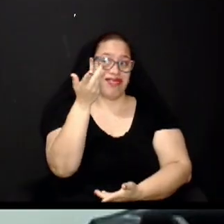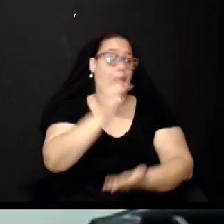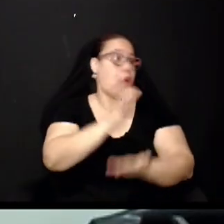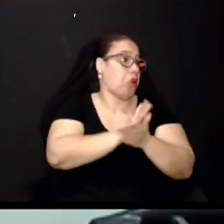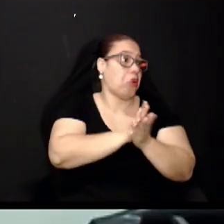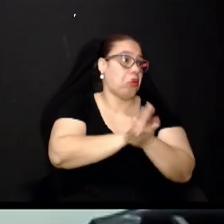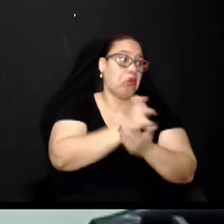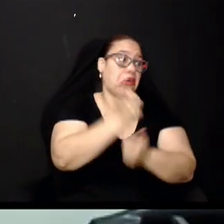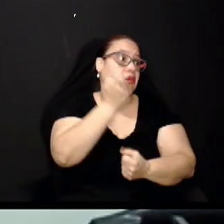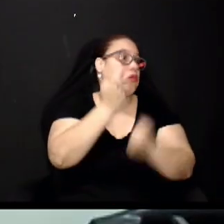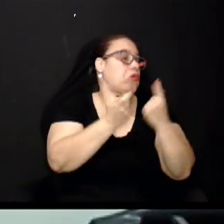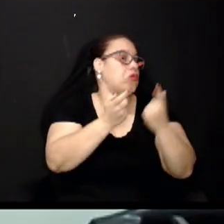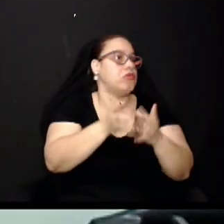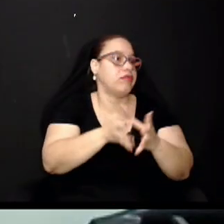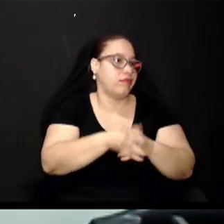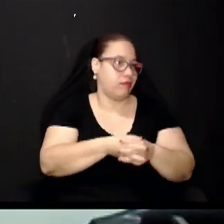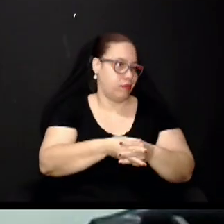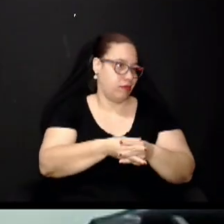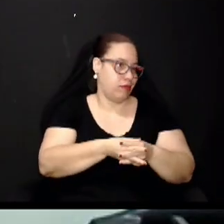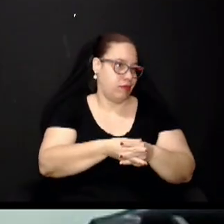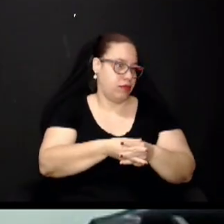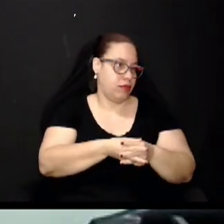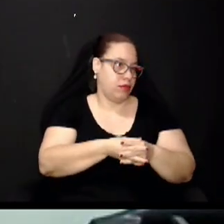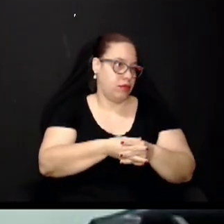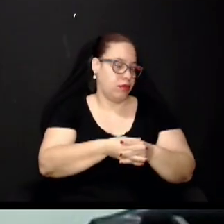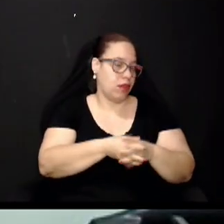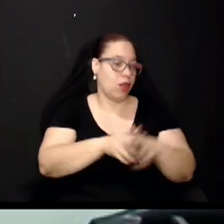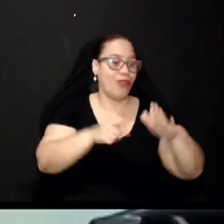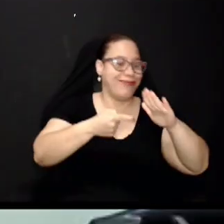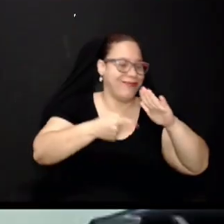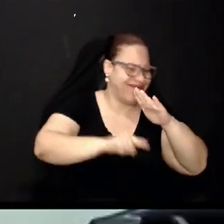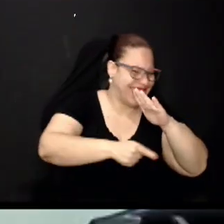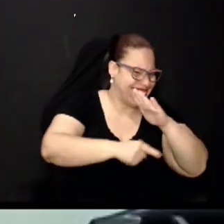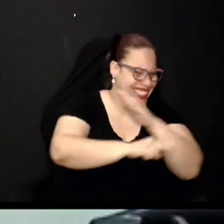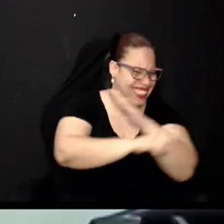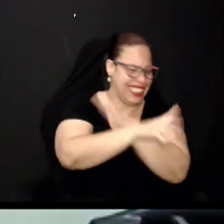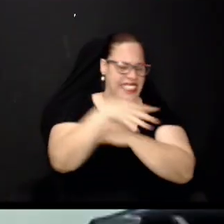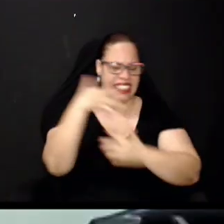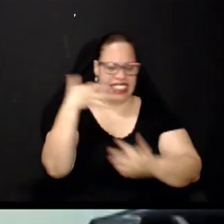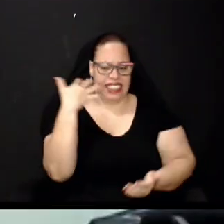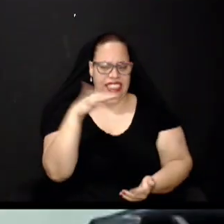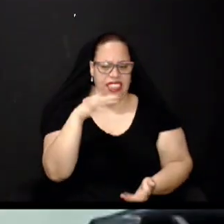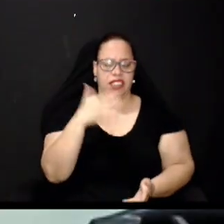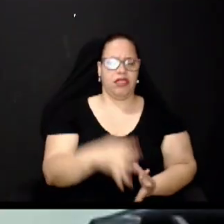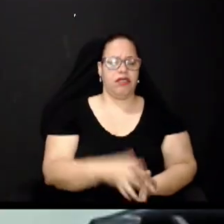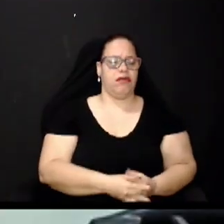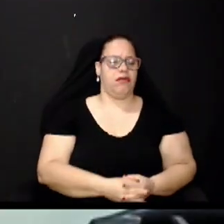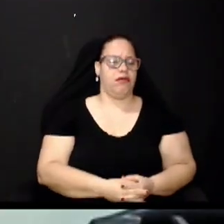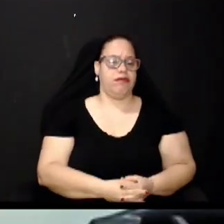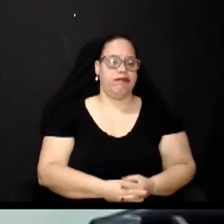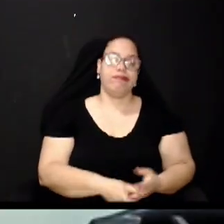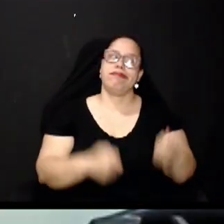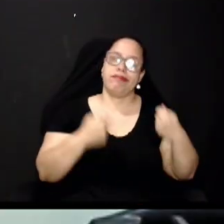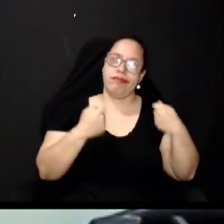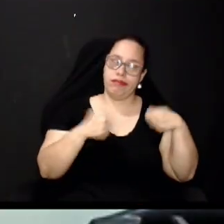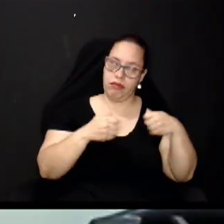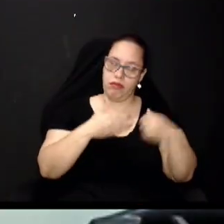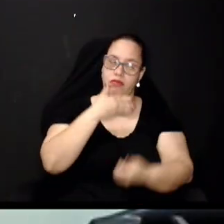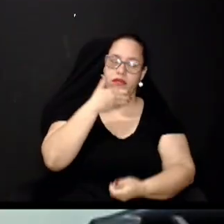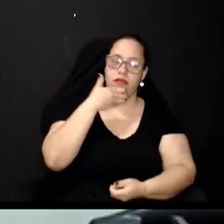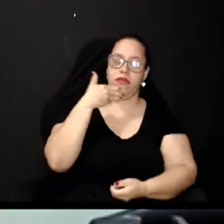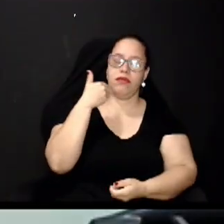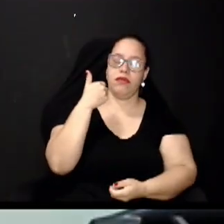Então, são raízes, são questões muito profundas que precisam ser trabalhadas, precisam